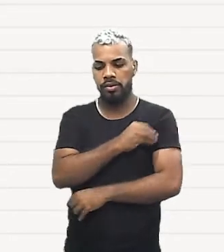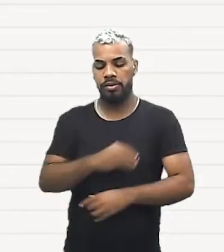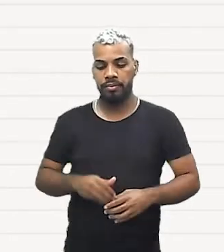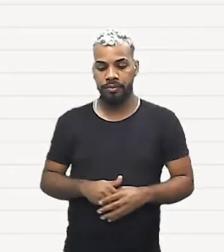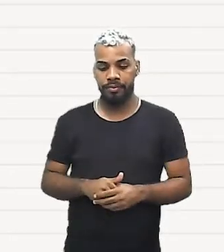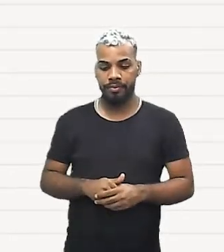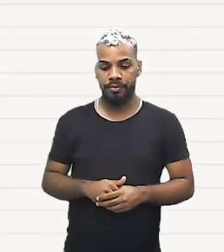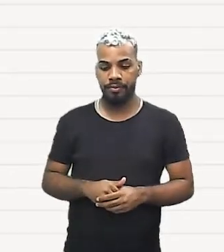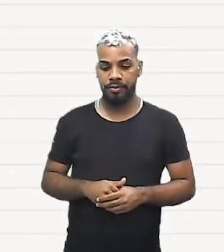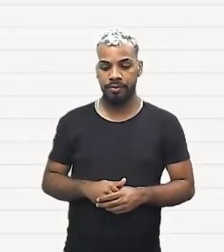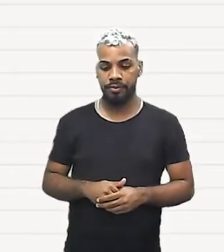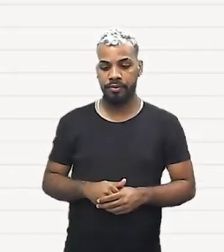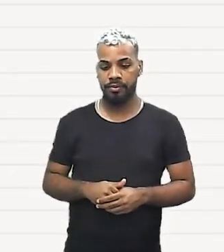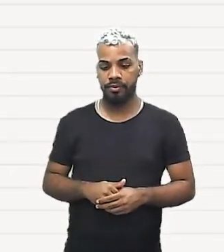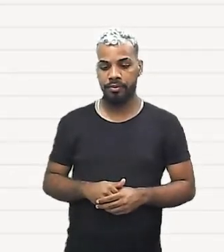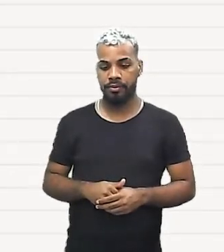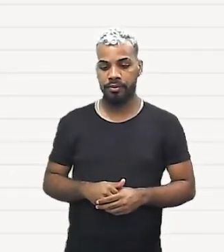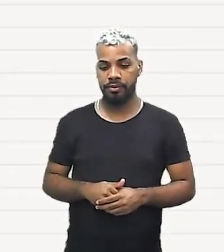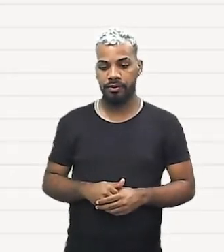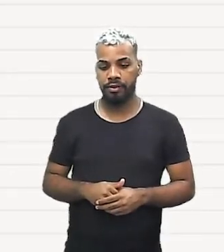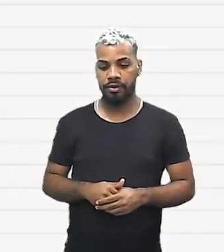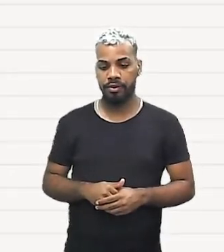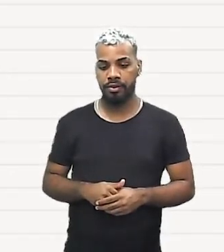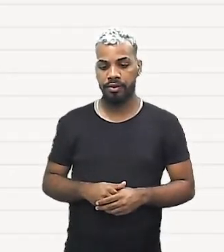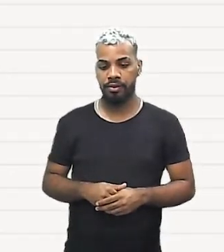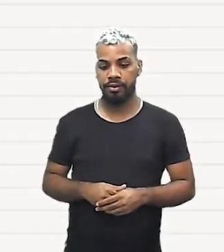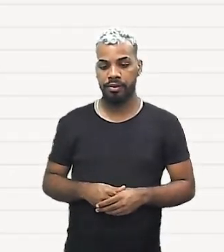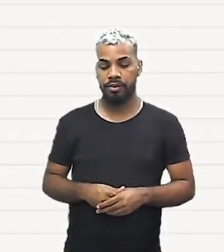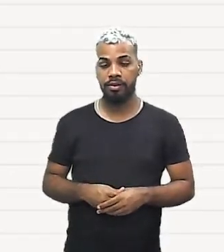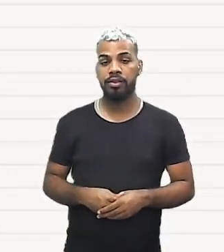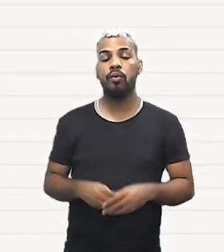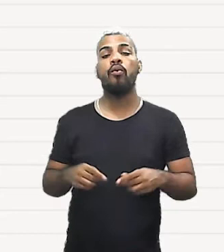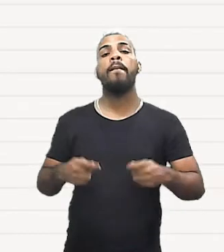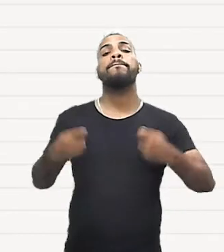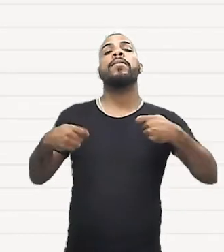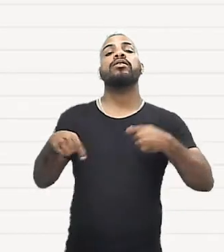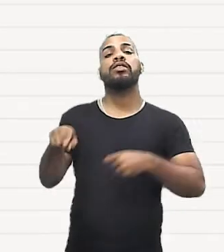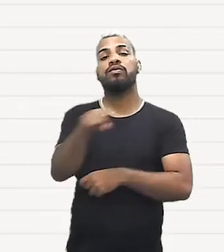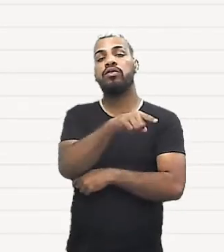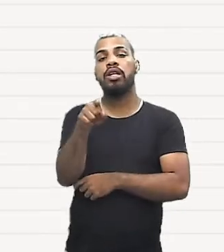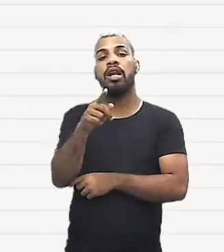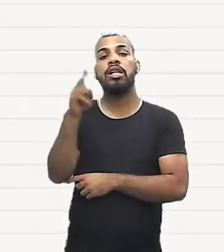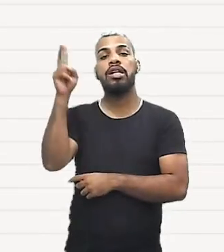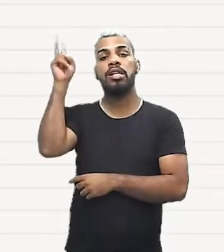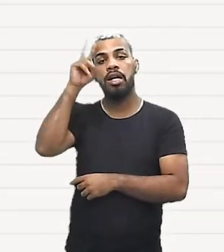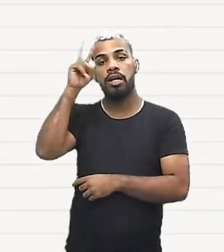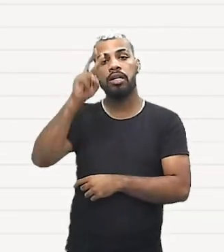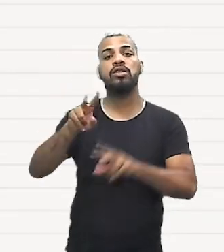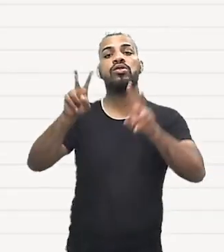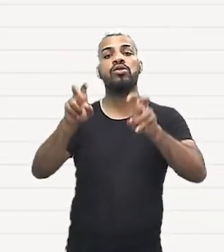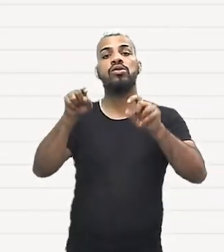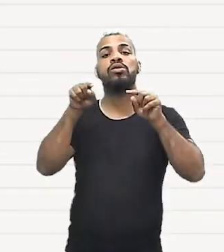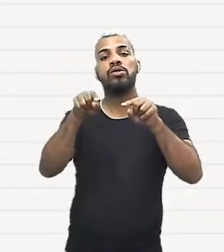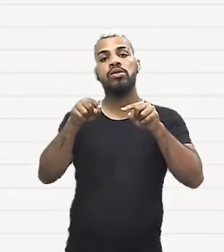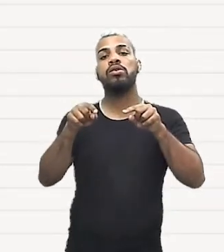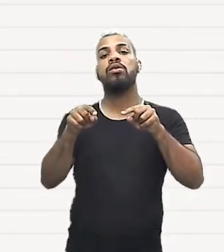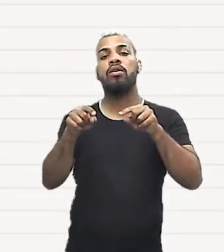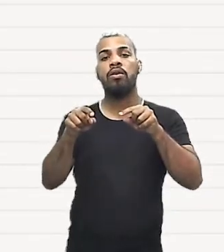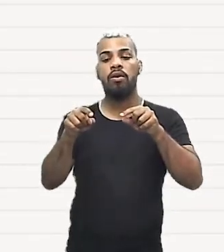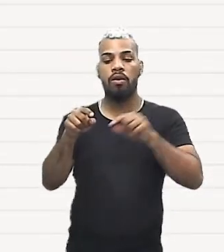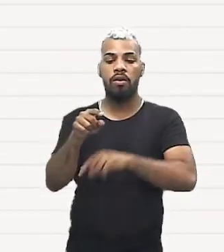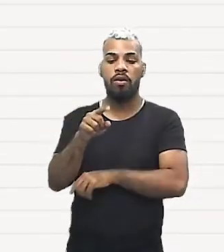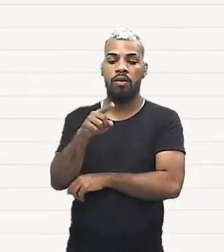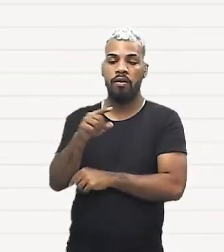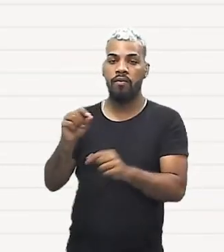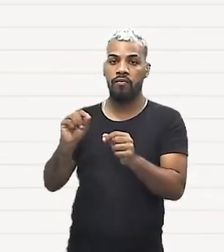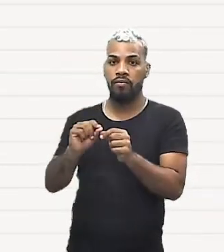é a fermentação alcoólica e o que é que eu preciso que vocês lembrem sobre a fermentação alcoólica lá para a prova